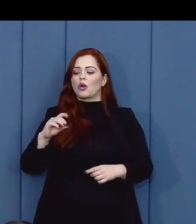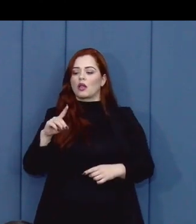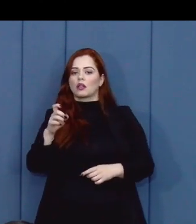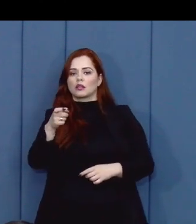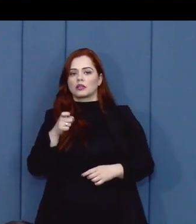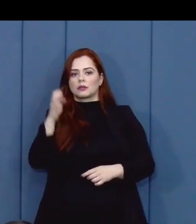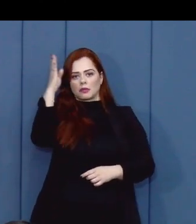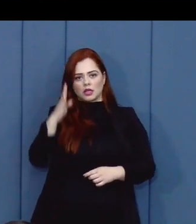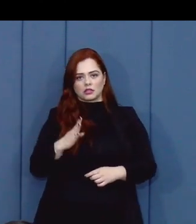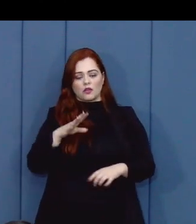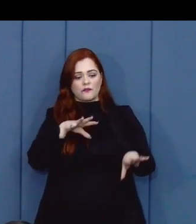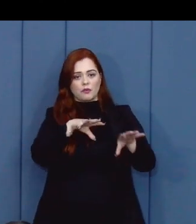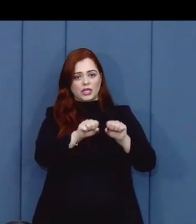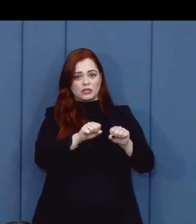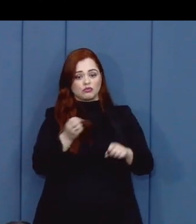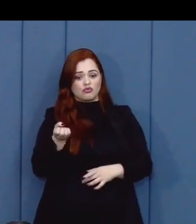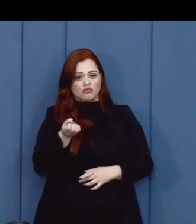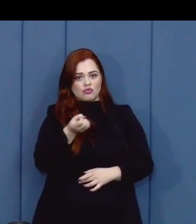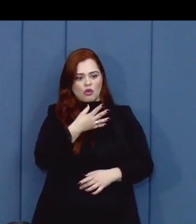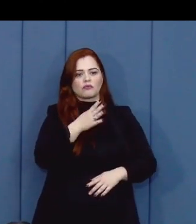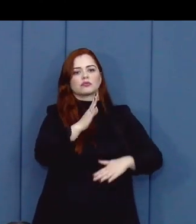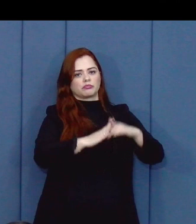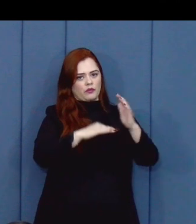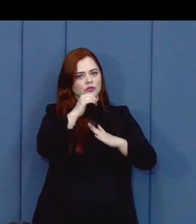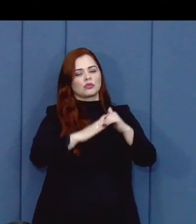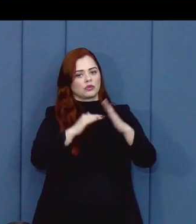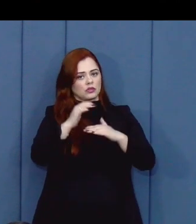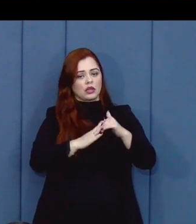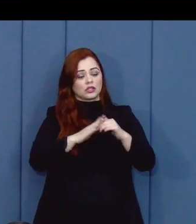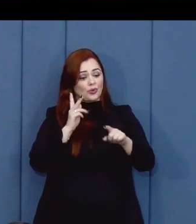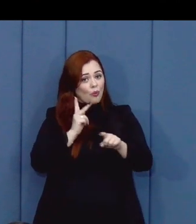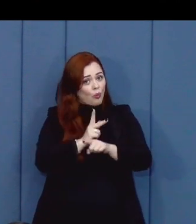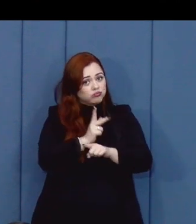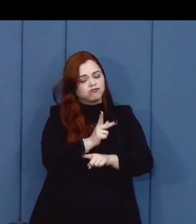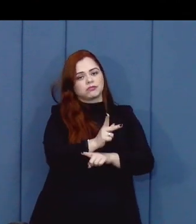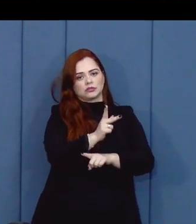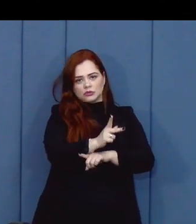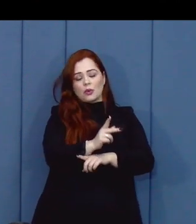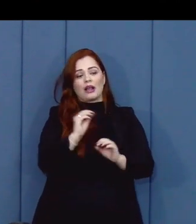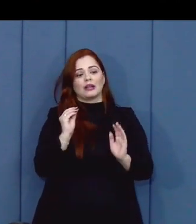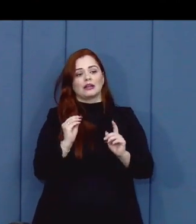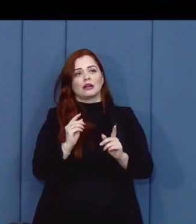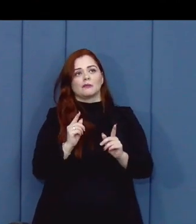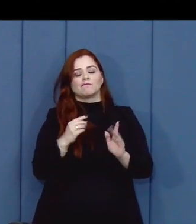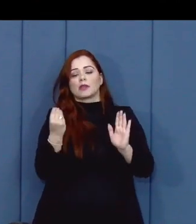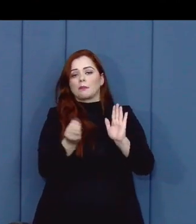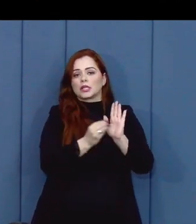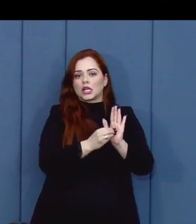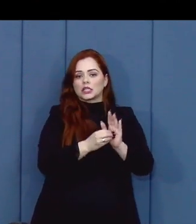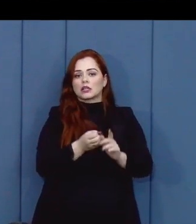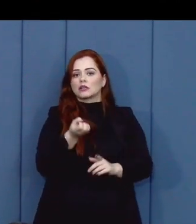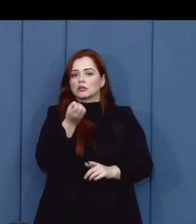Brasil, formação de novos profissionais, continuidade na aplicação nas